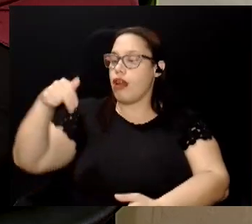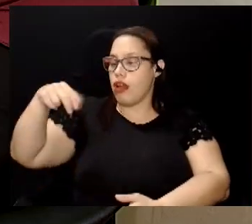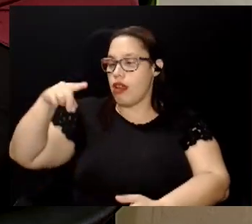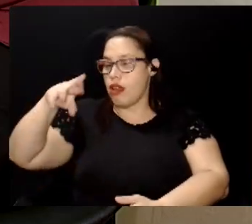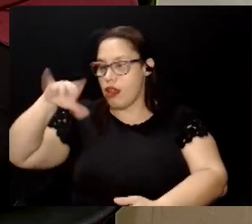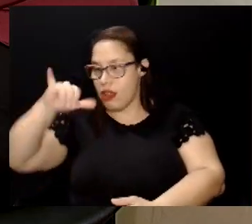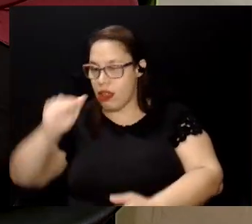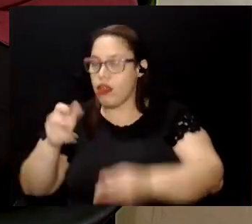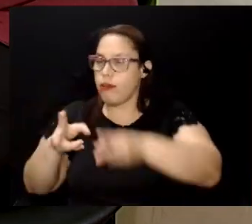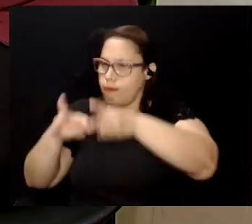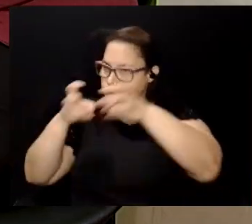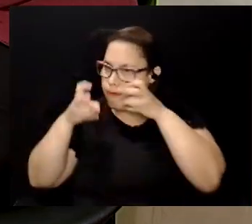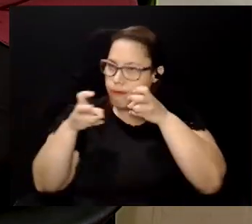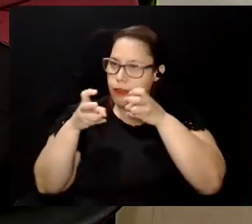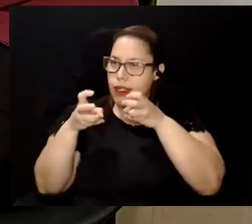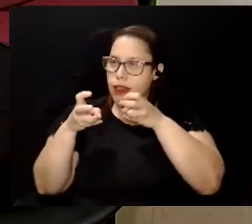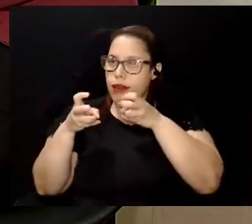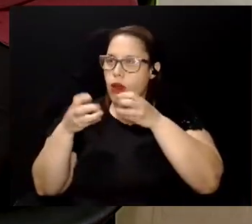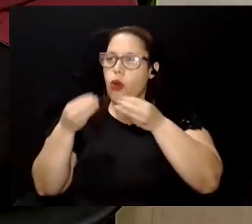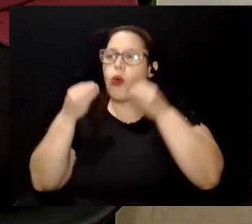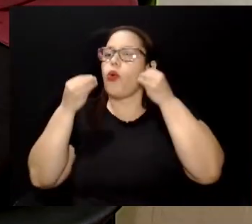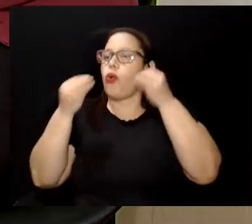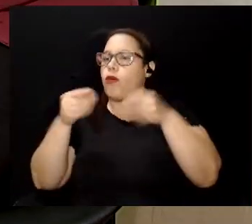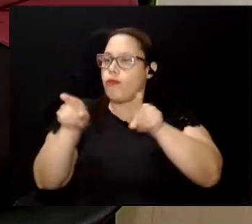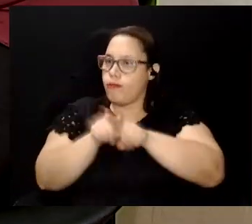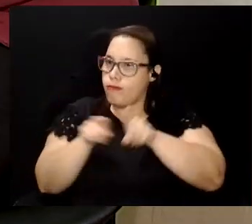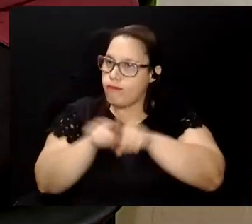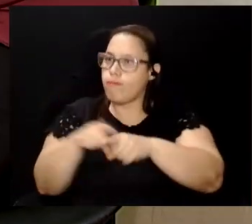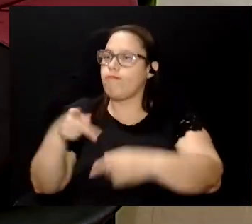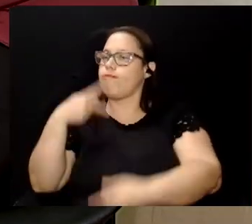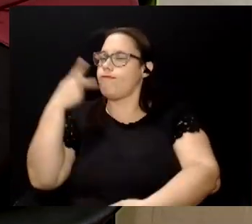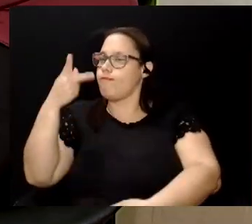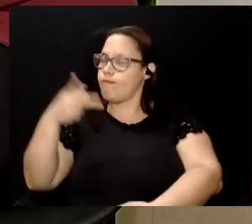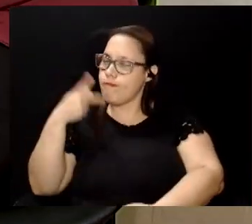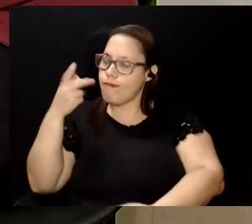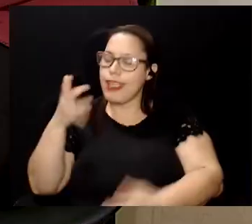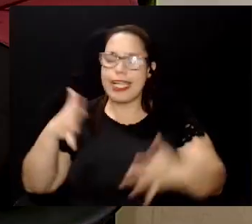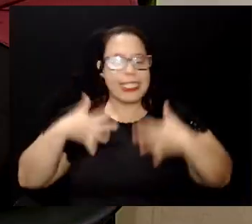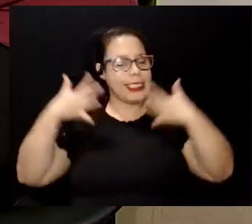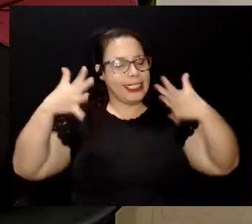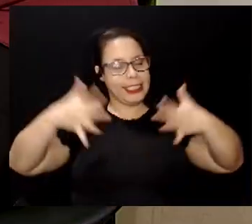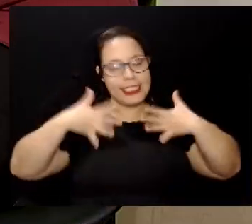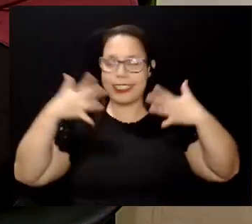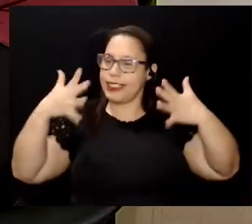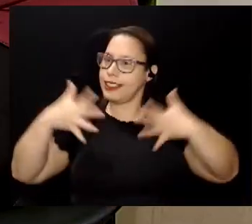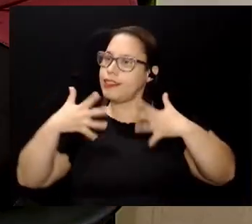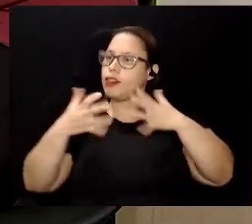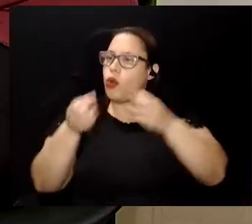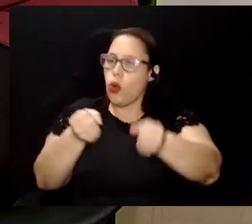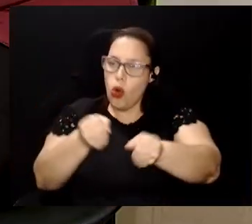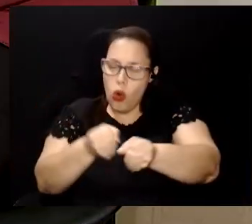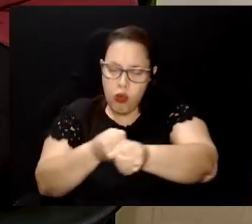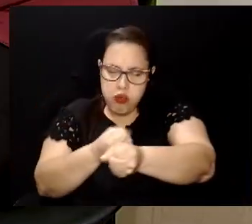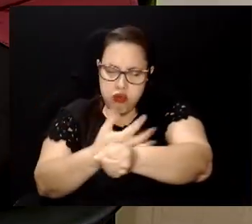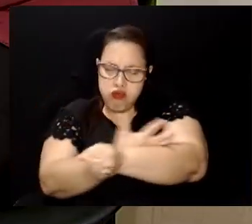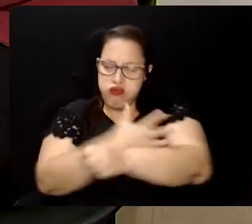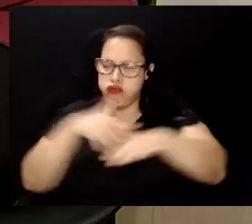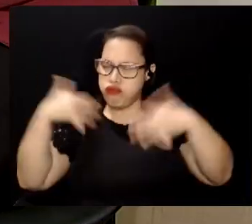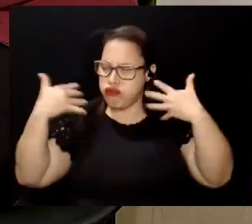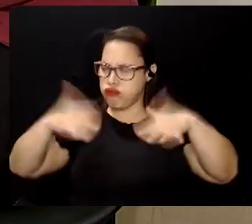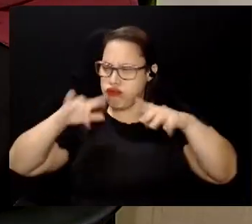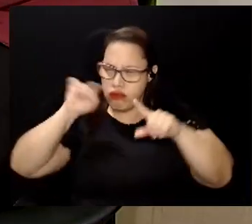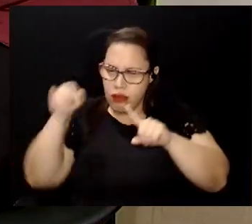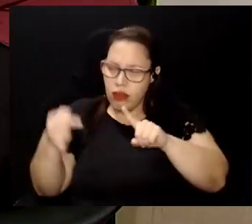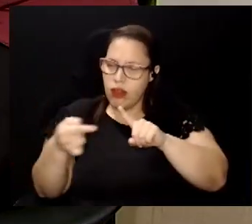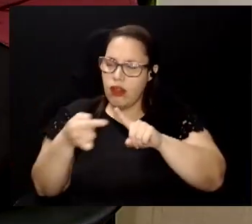né, como você também fala, né, com essa alegria, com essa emoção, o objetivo mesmo, né, a